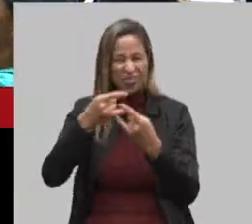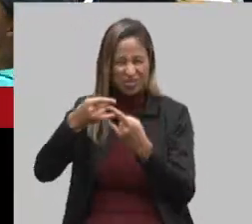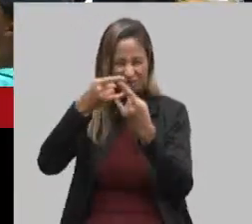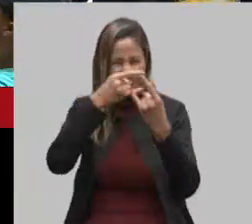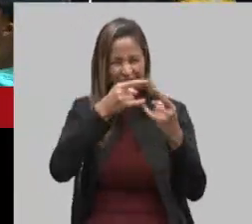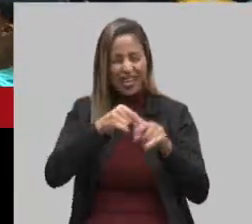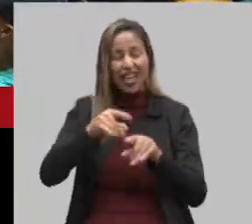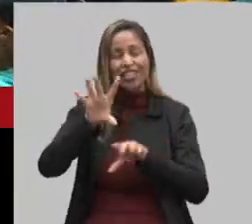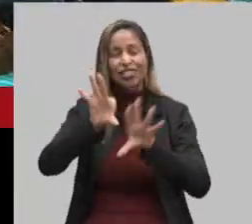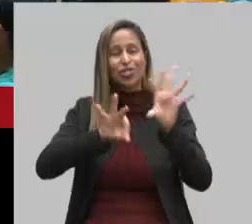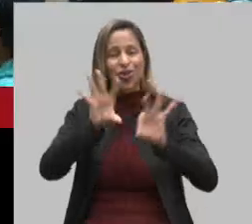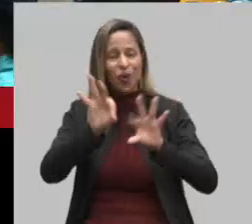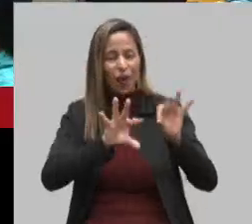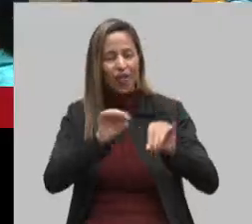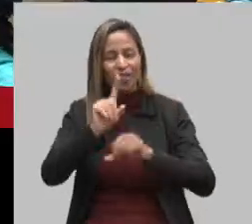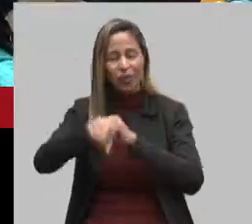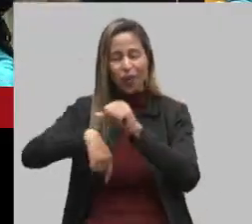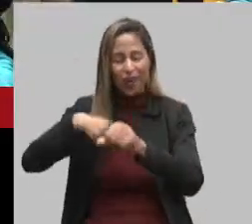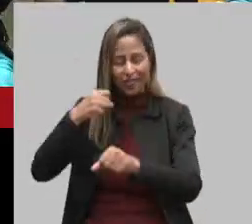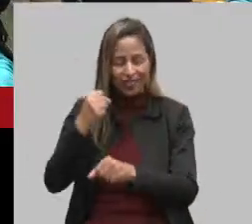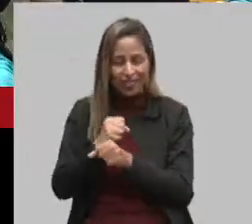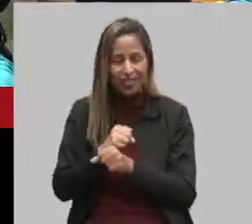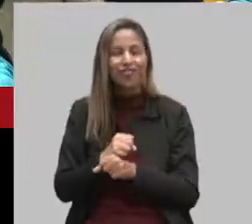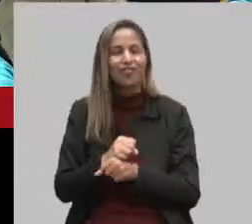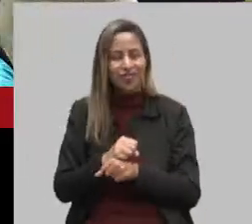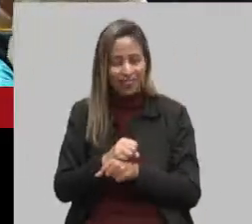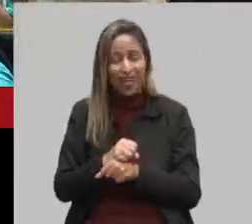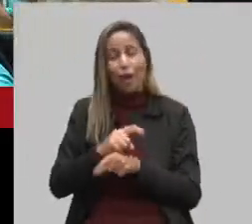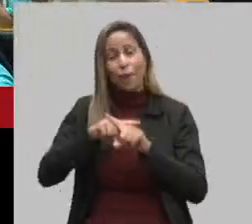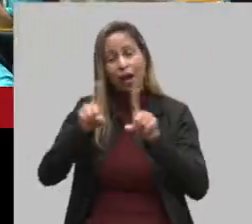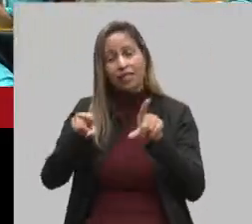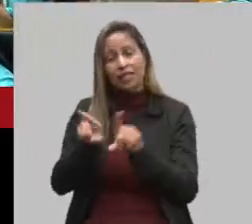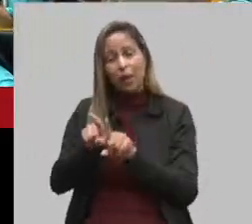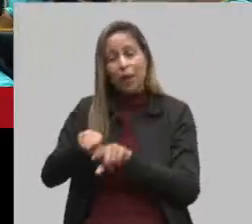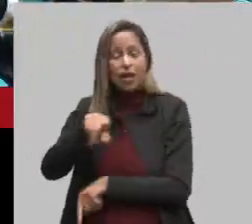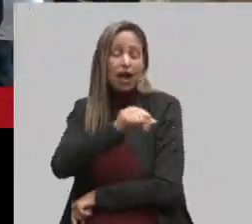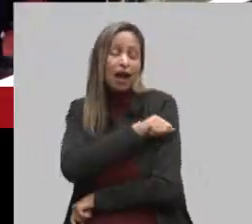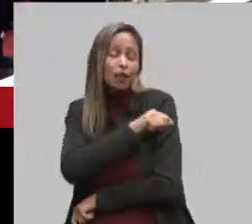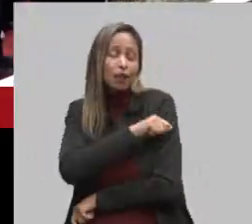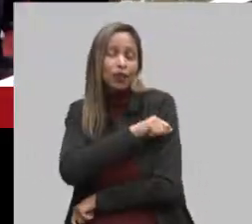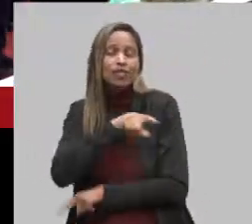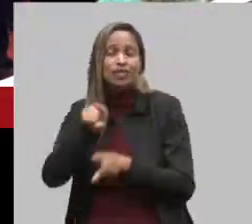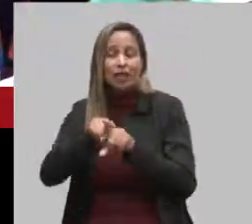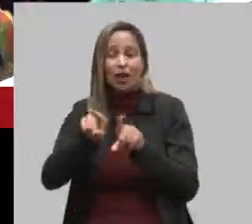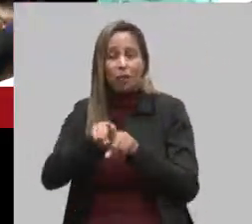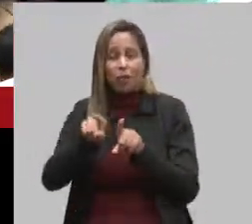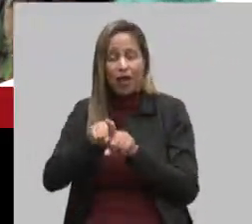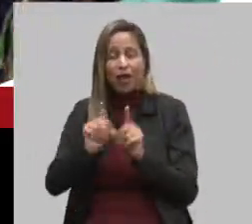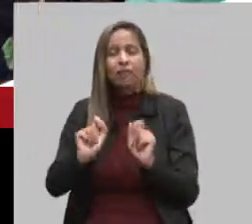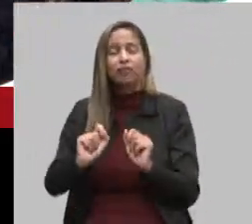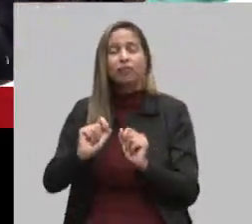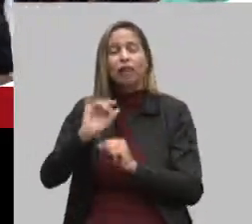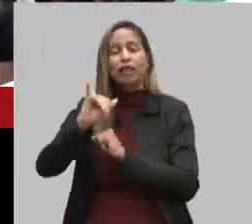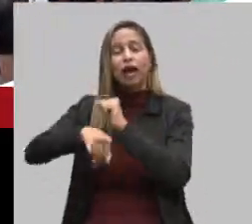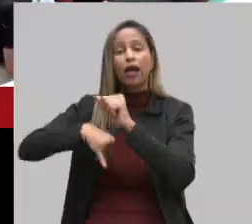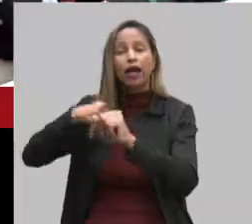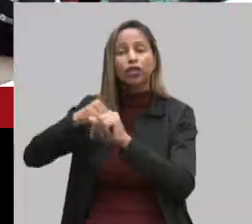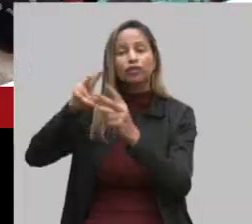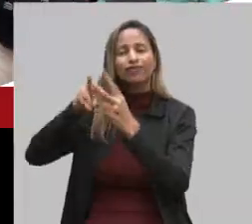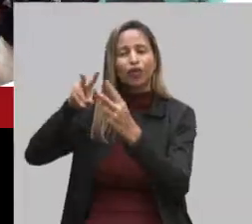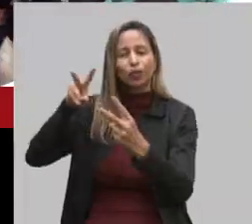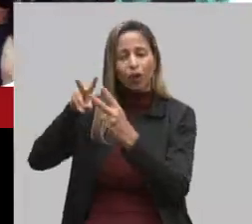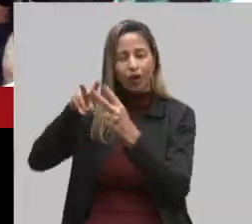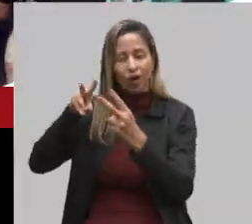vem os alunos que estavam aqui mas também estudantes que participaram de forma virtual e nessa